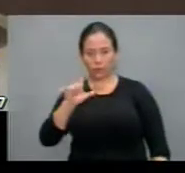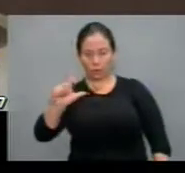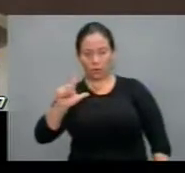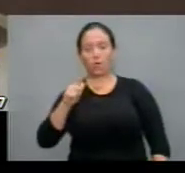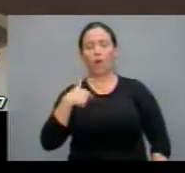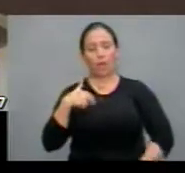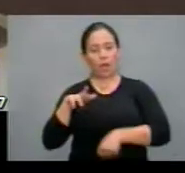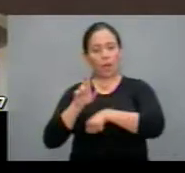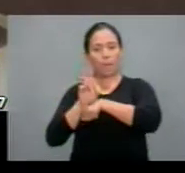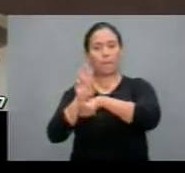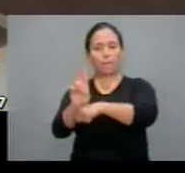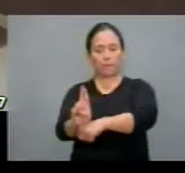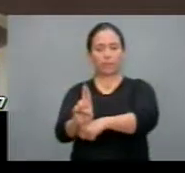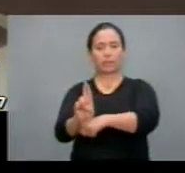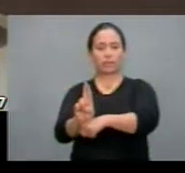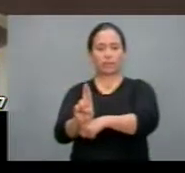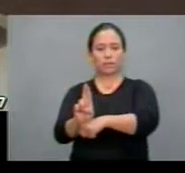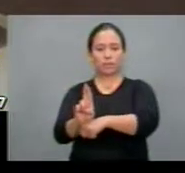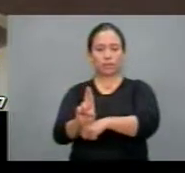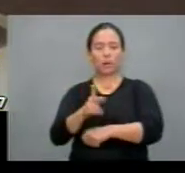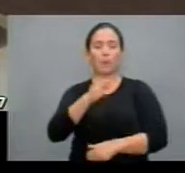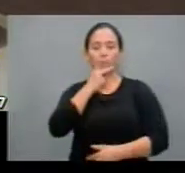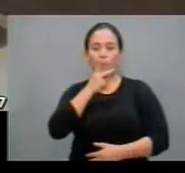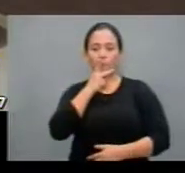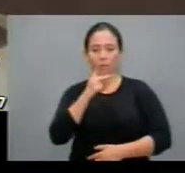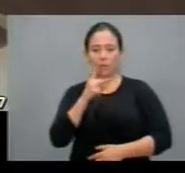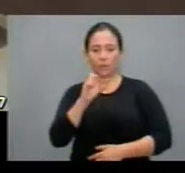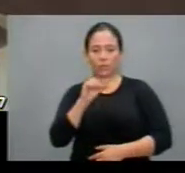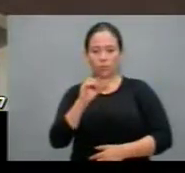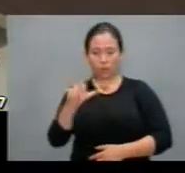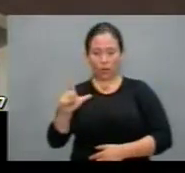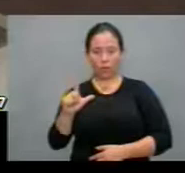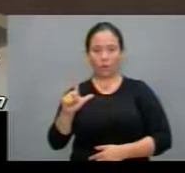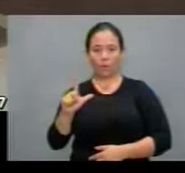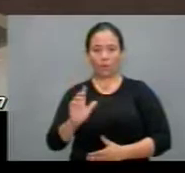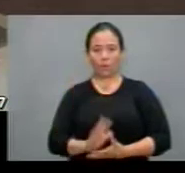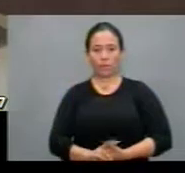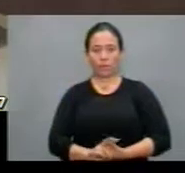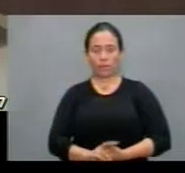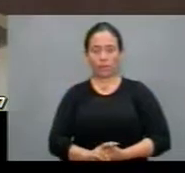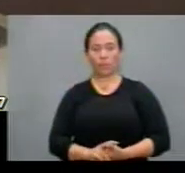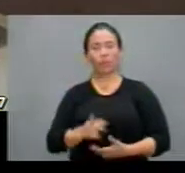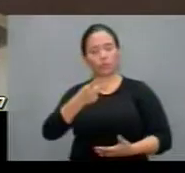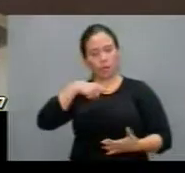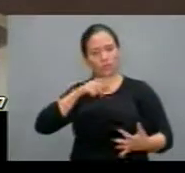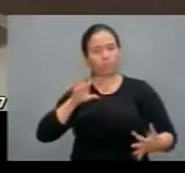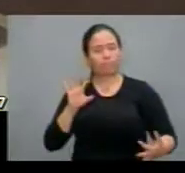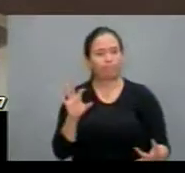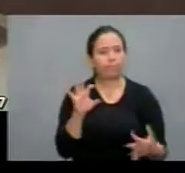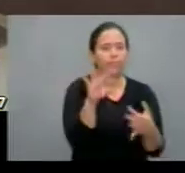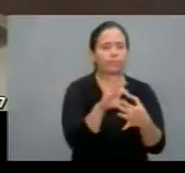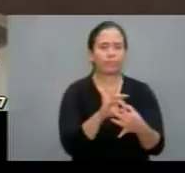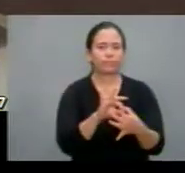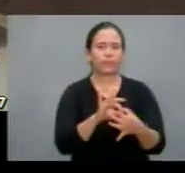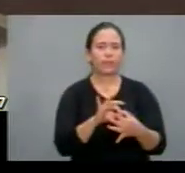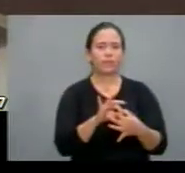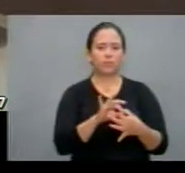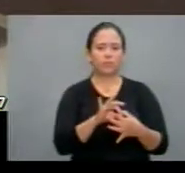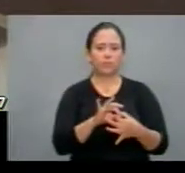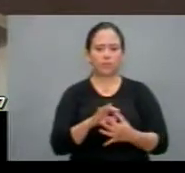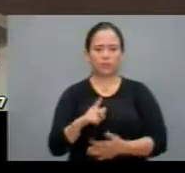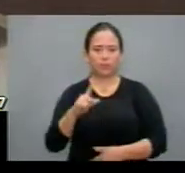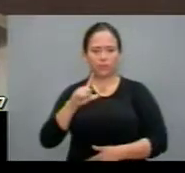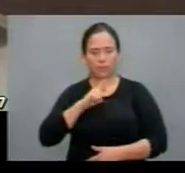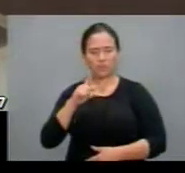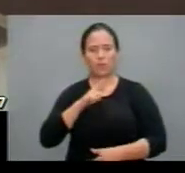aqui represento o nosso partido, nós nos emanamos de todos esses